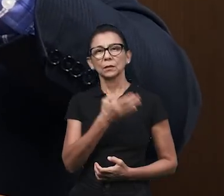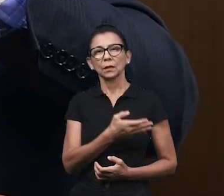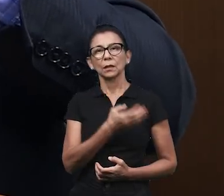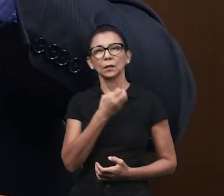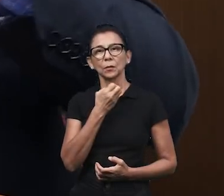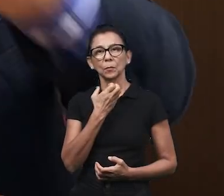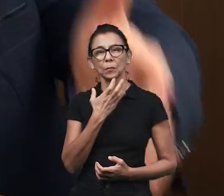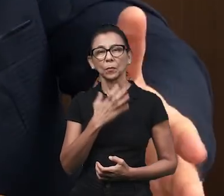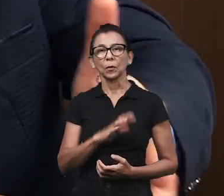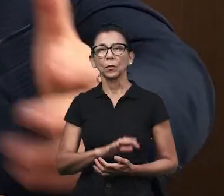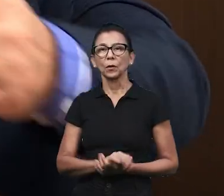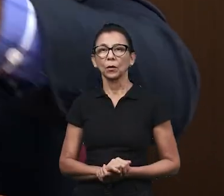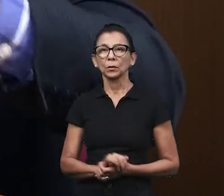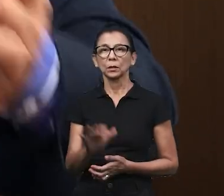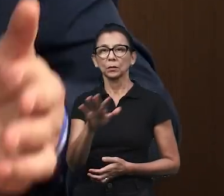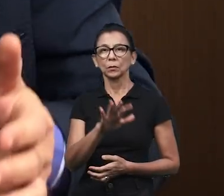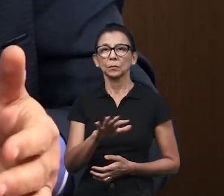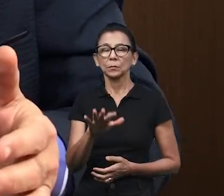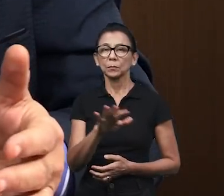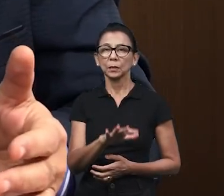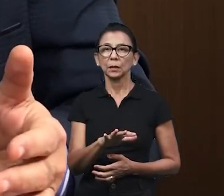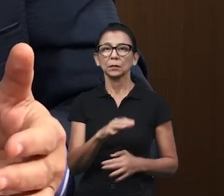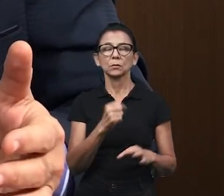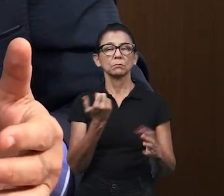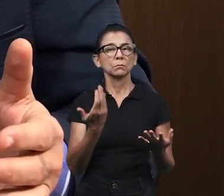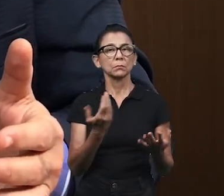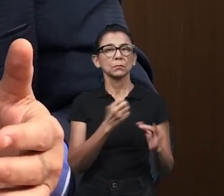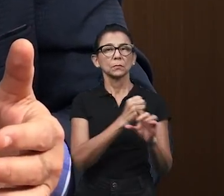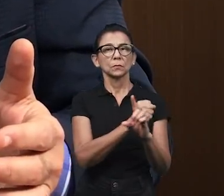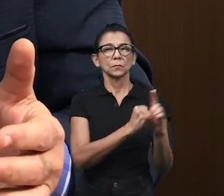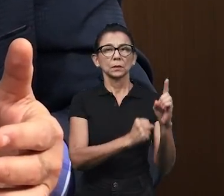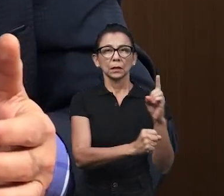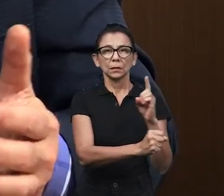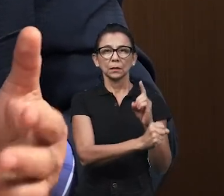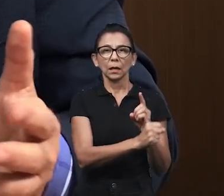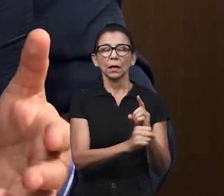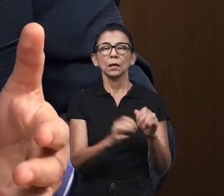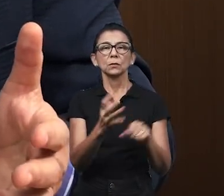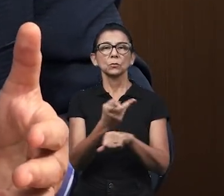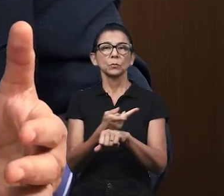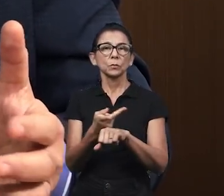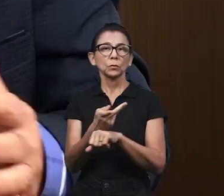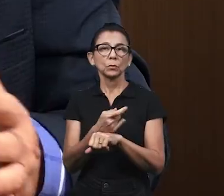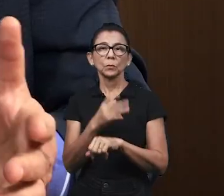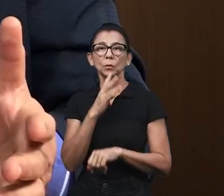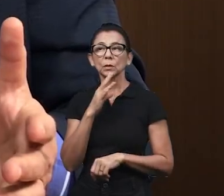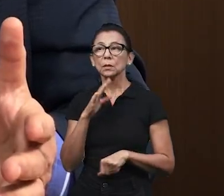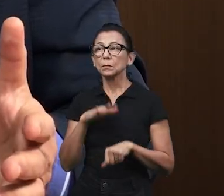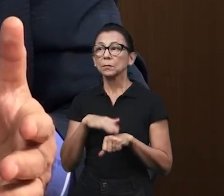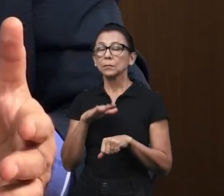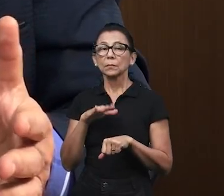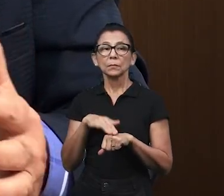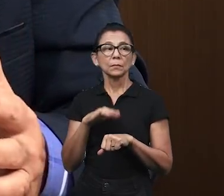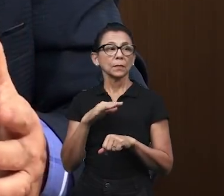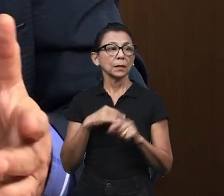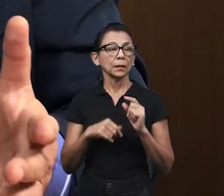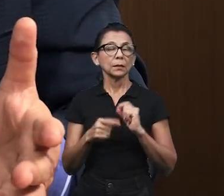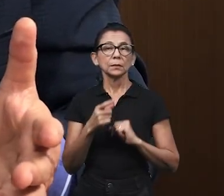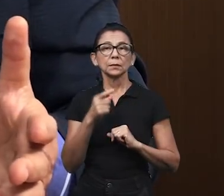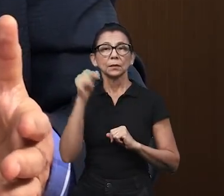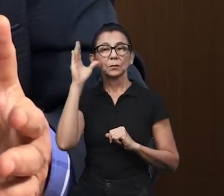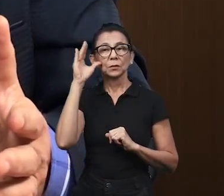autoridades, estudiosos de diversas áreas nos procuram para conhecer mais a Igreja Cristã Maranata, ficam impressionados